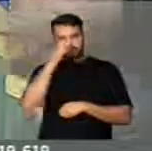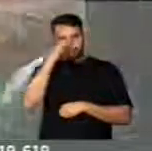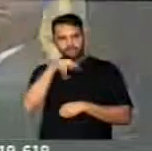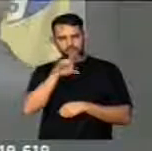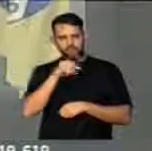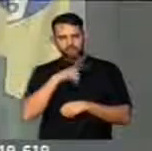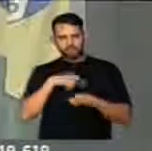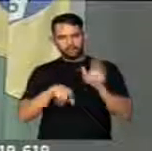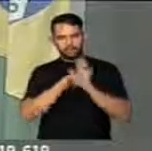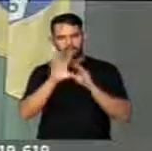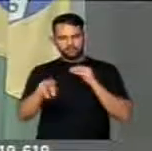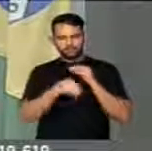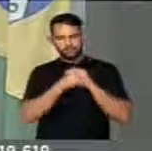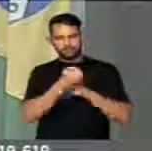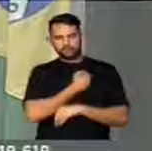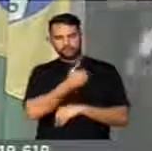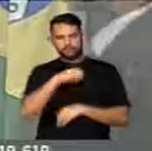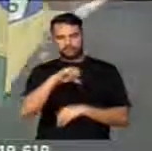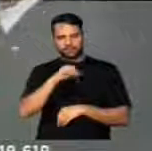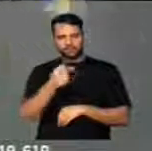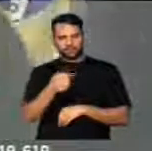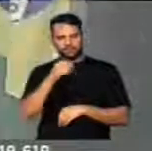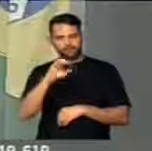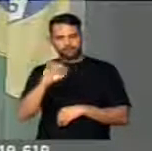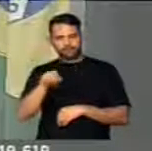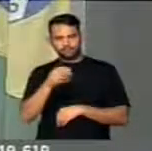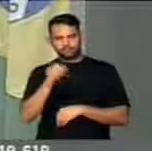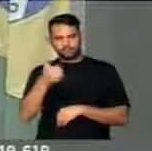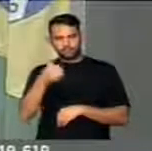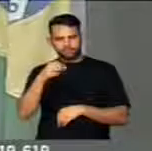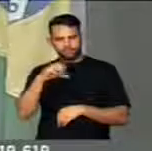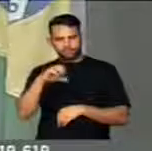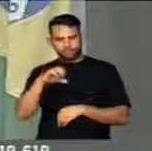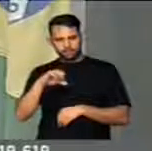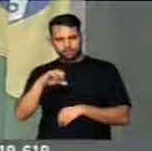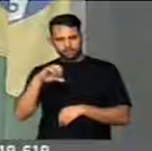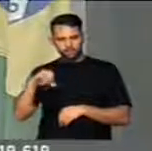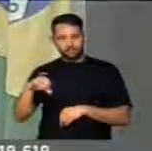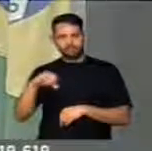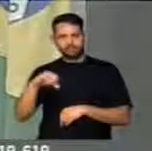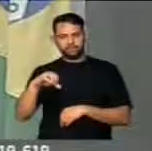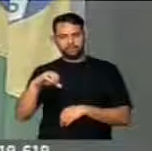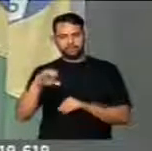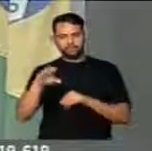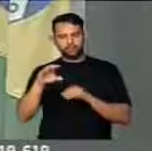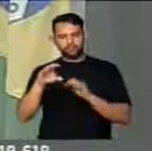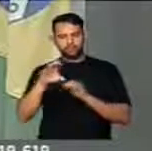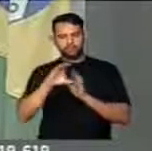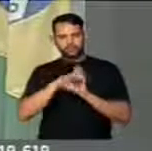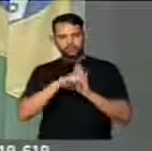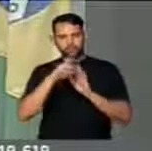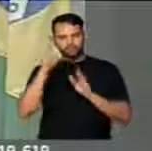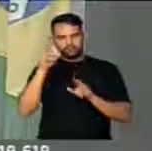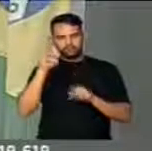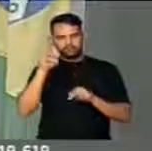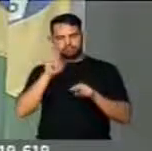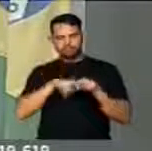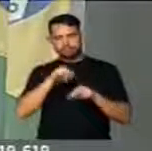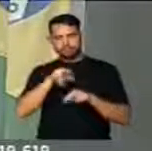operação de paz, de garantia da lei e da ordem ou de atribuição subsidiária, realizadas em conformidade com o